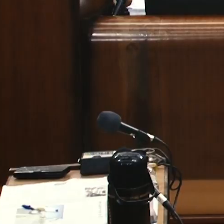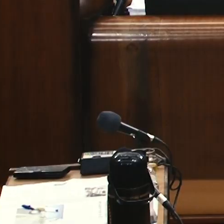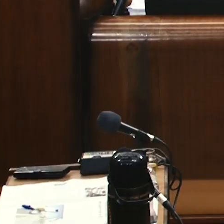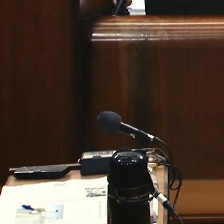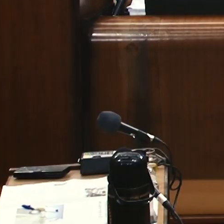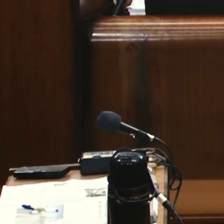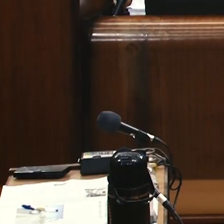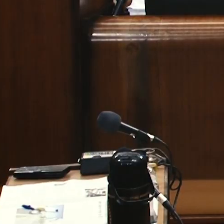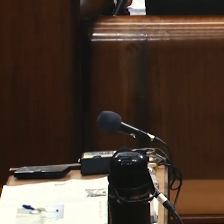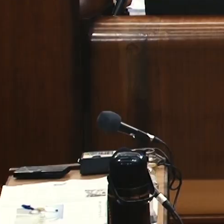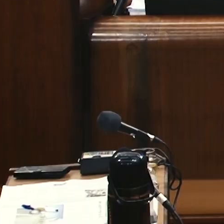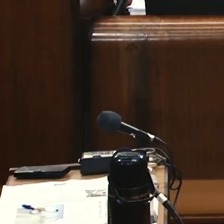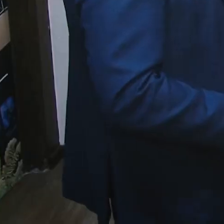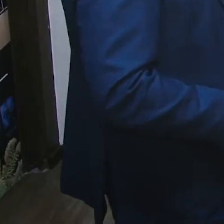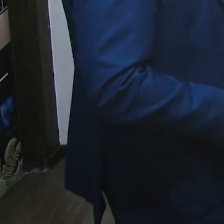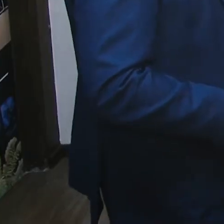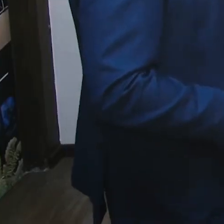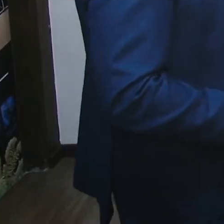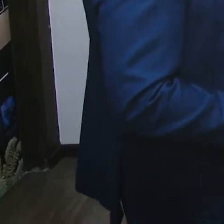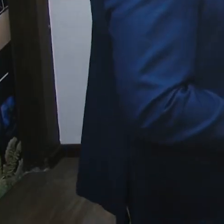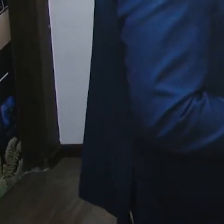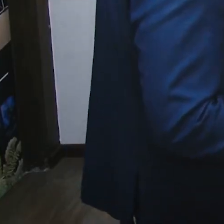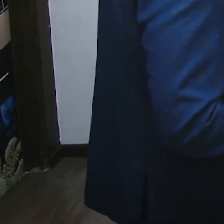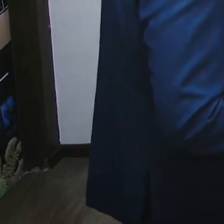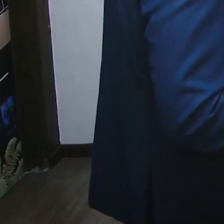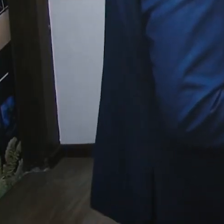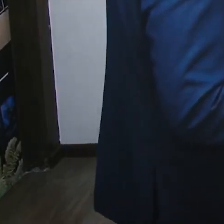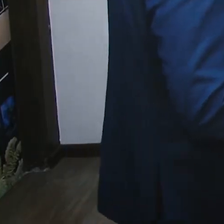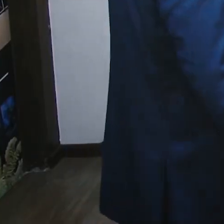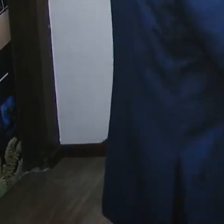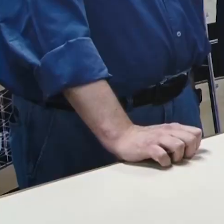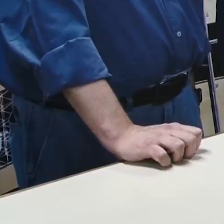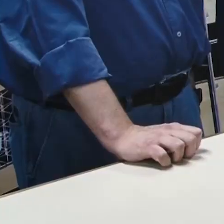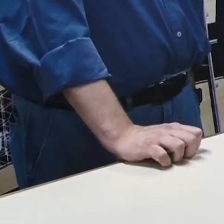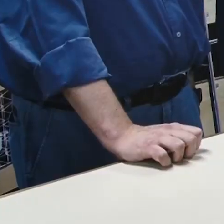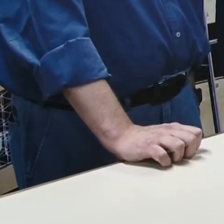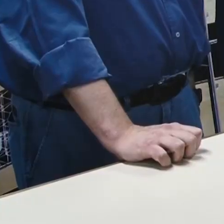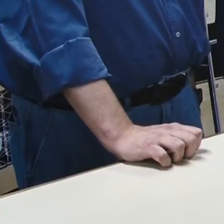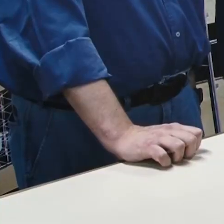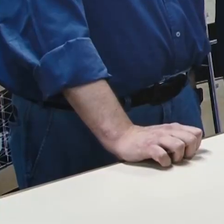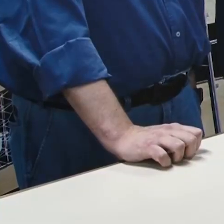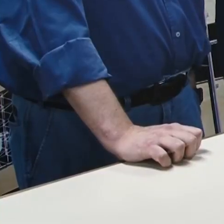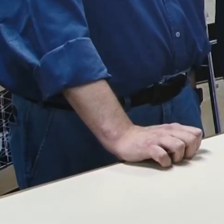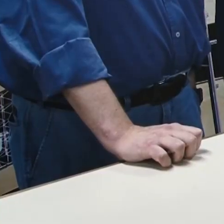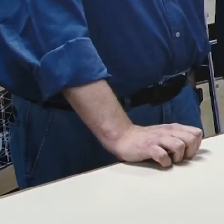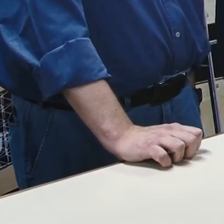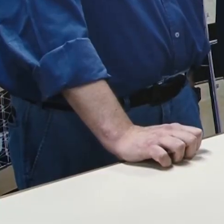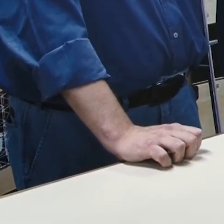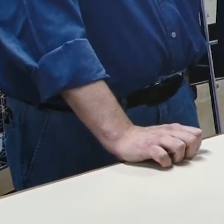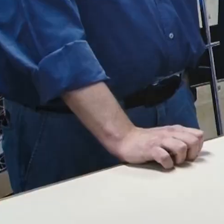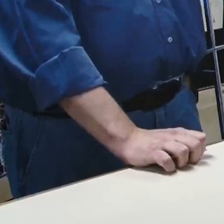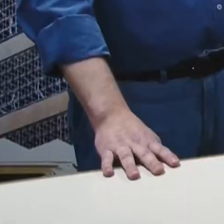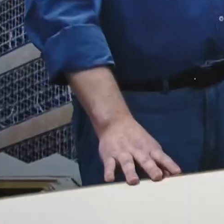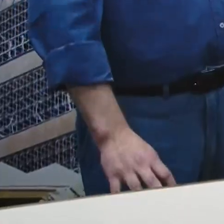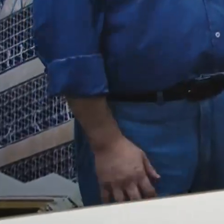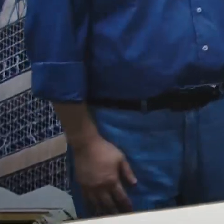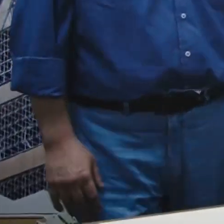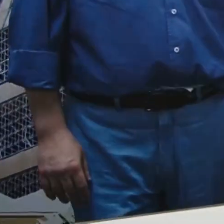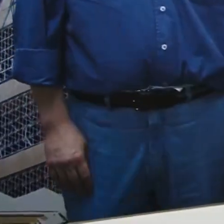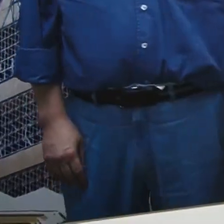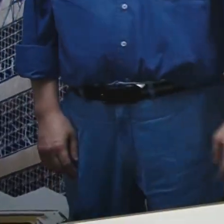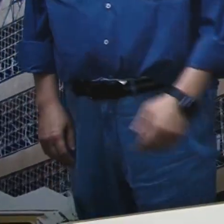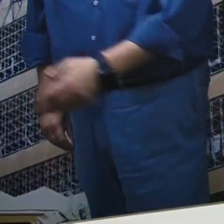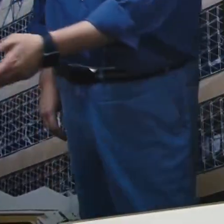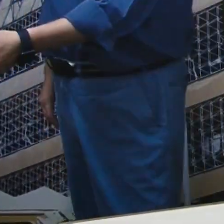da Câmara em resposta ao requerimento que solicitava informações aprovado pelo Parlamento no dia 14 de fevereiro. O